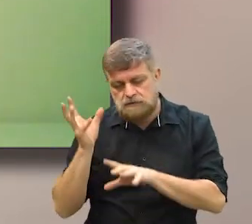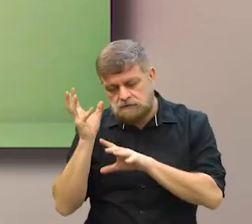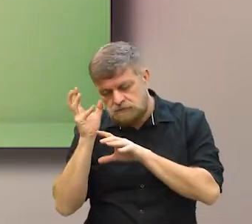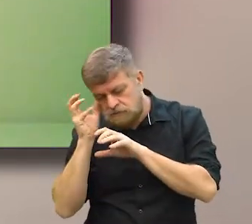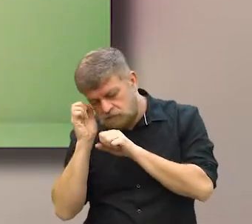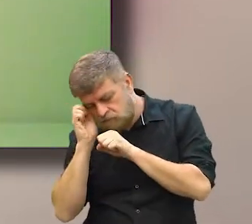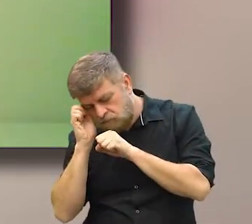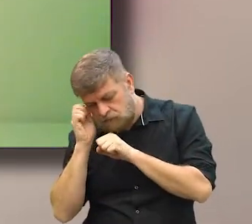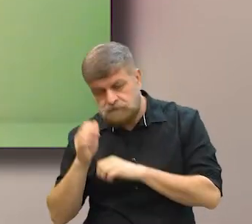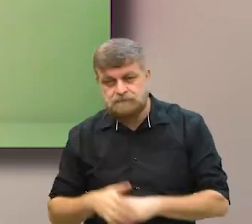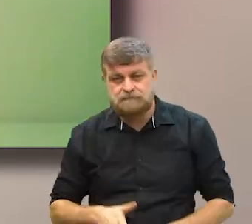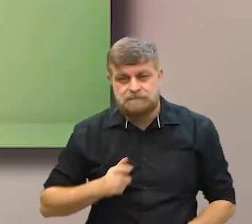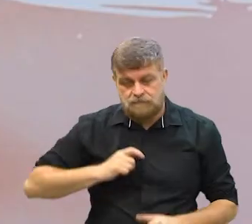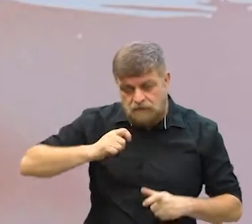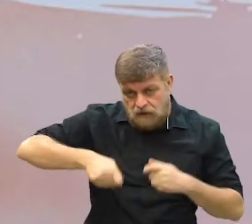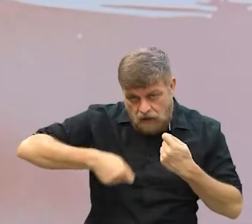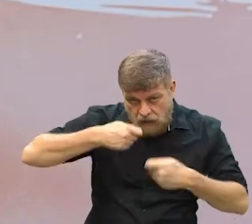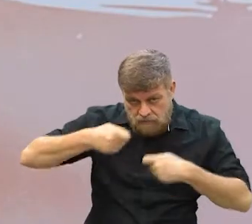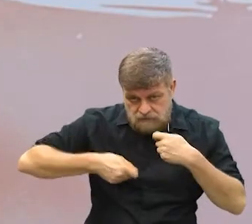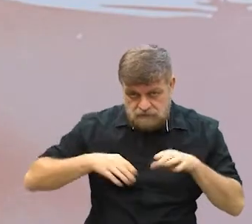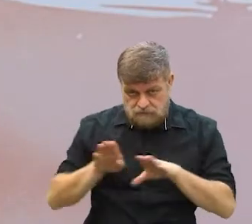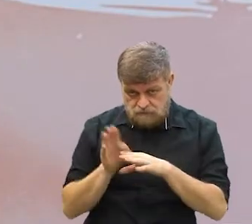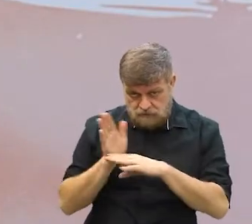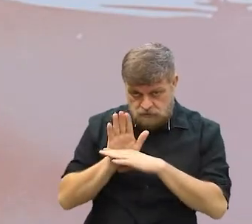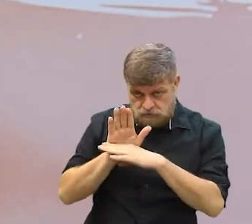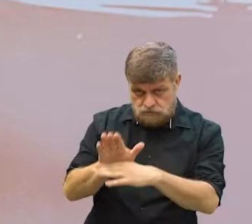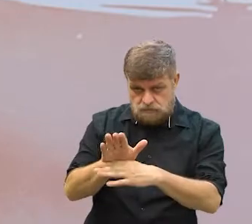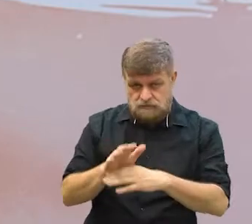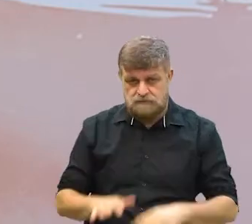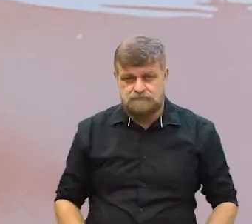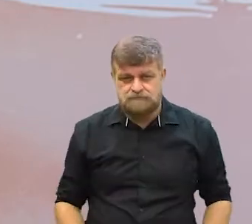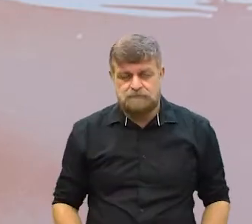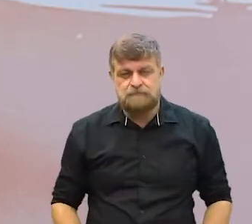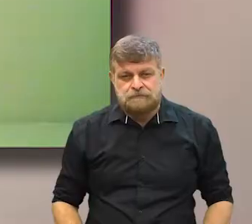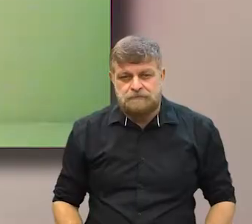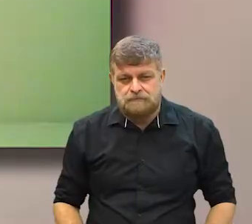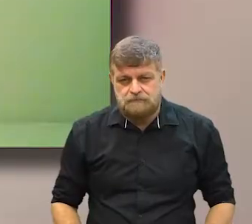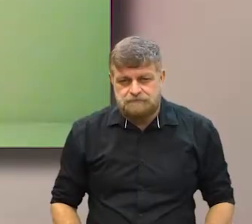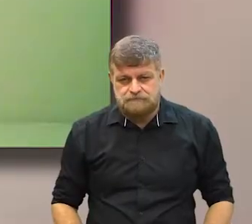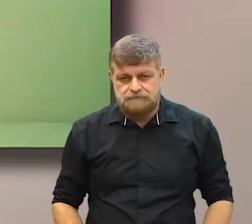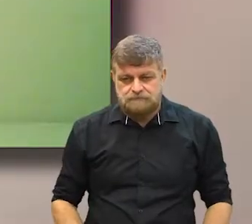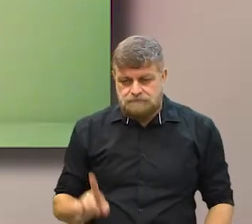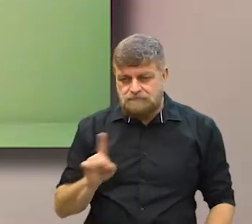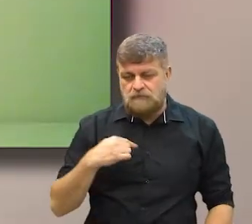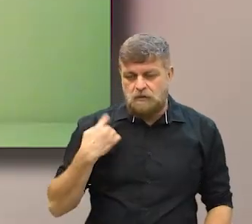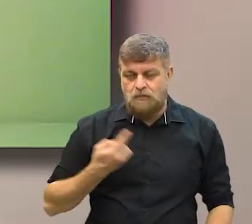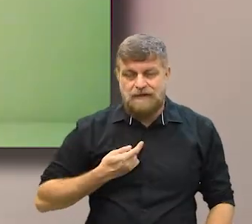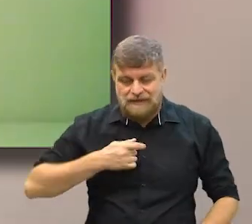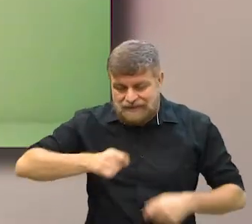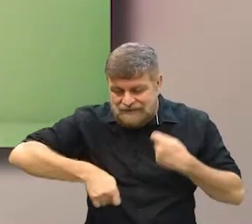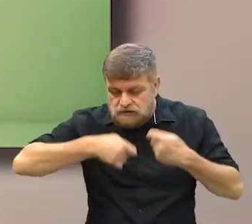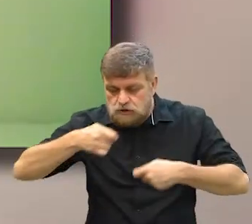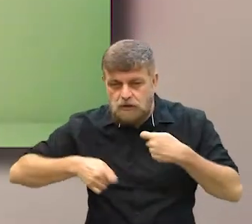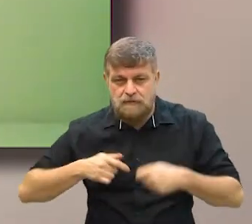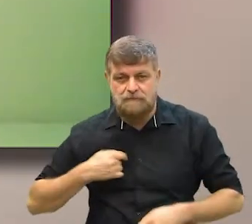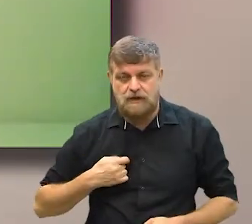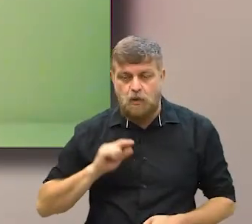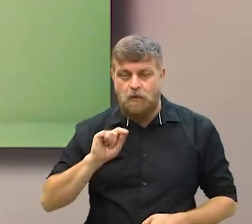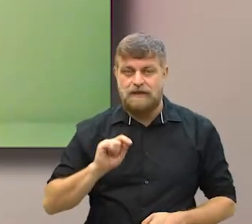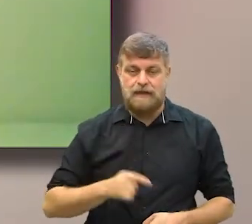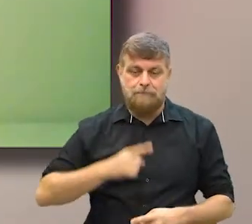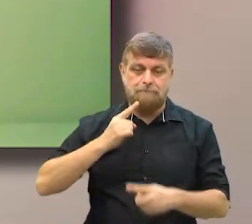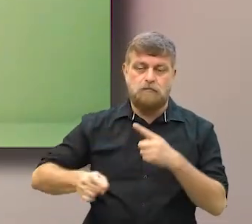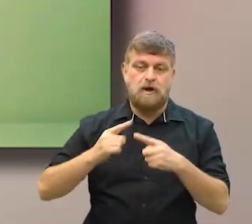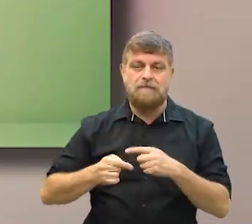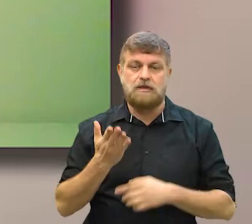acontecer nesse tipo de pessoa. A alimentação também ajuda, doutor? Sobretudo, não aquilo que a gente come, mas